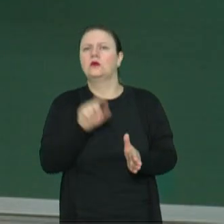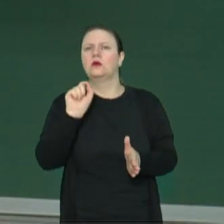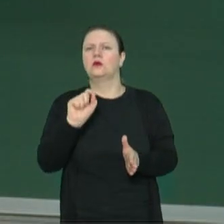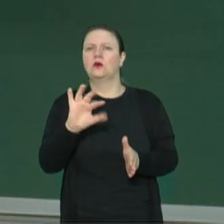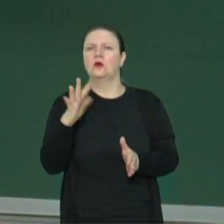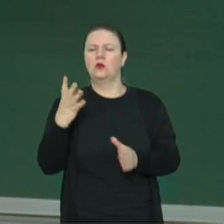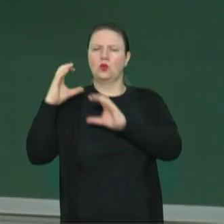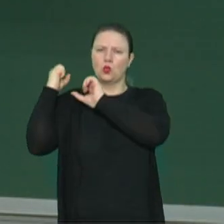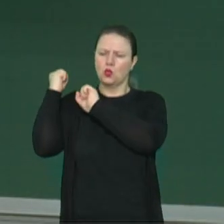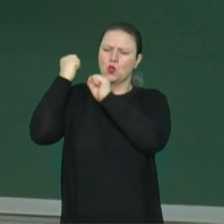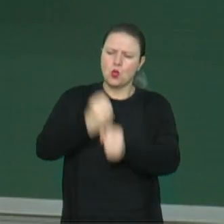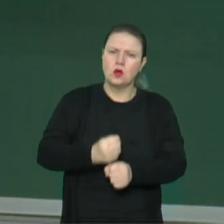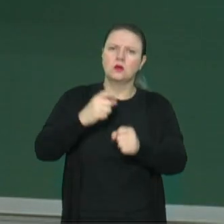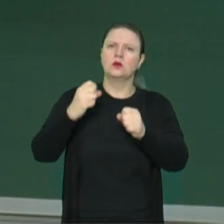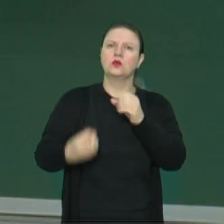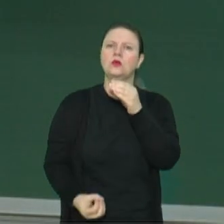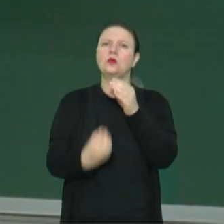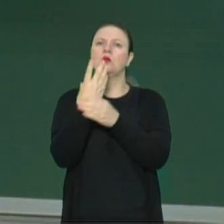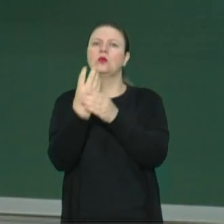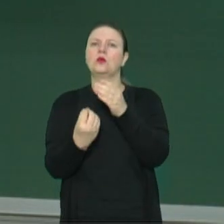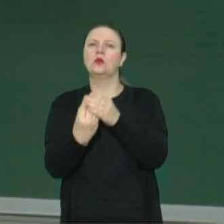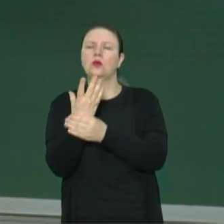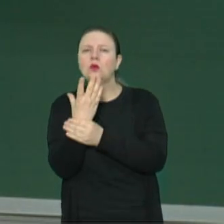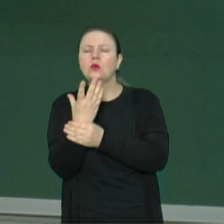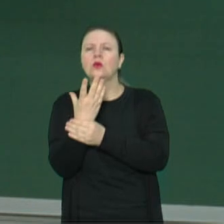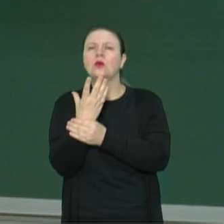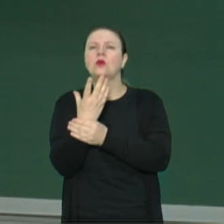que o jiu-jitsu surgiu